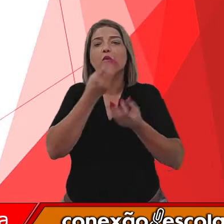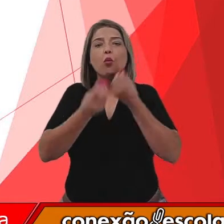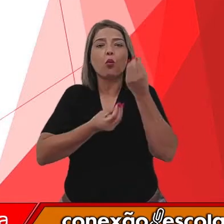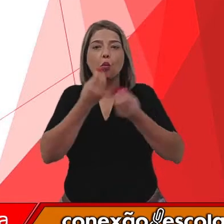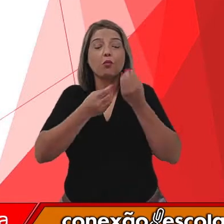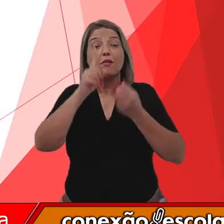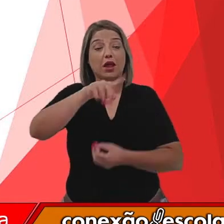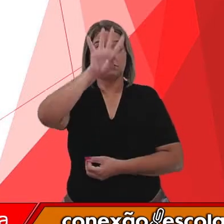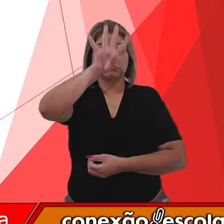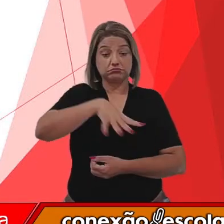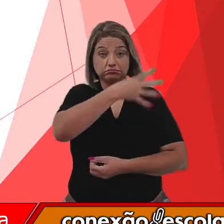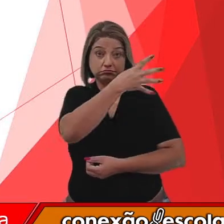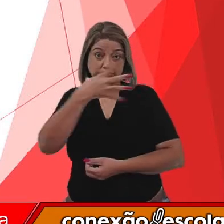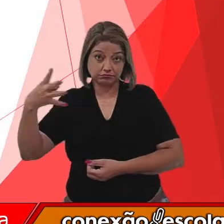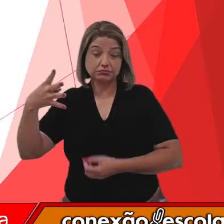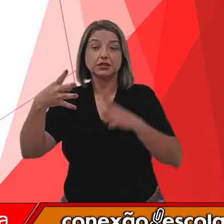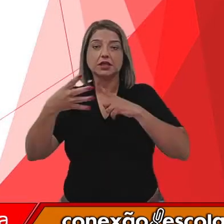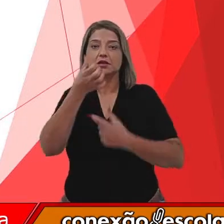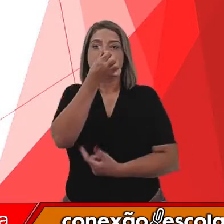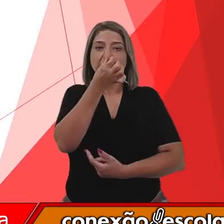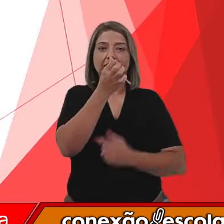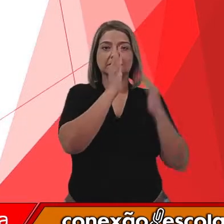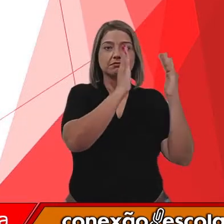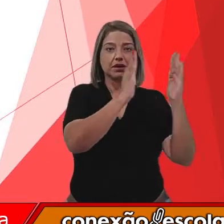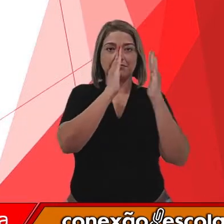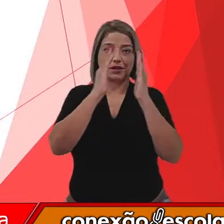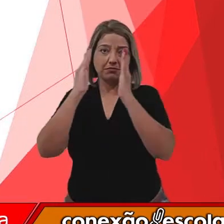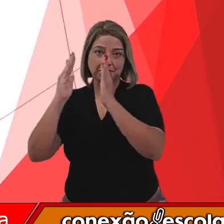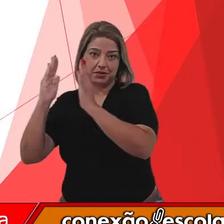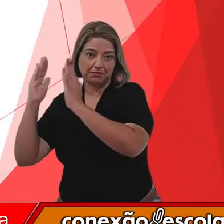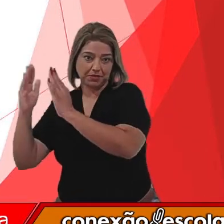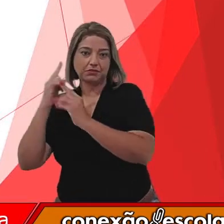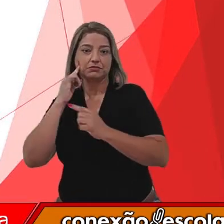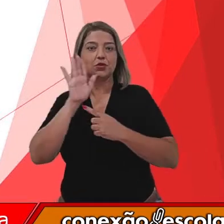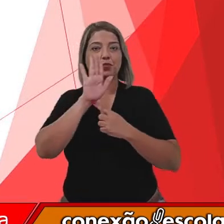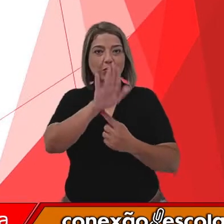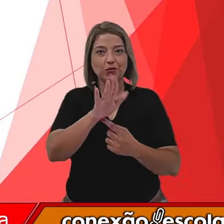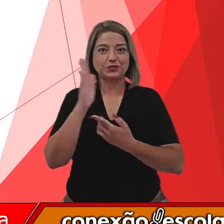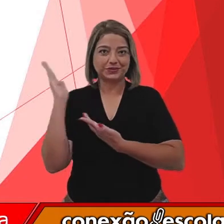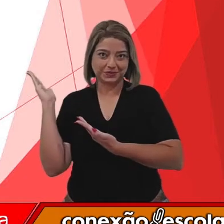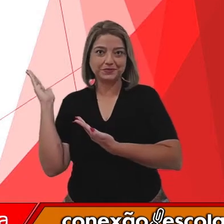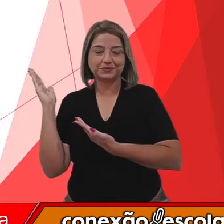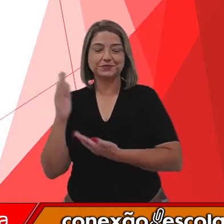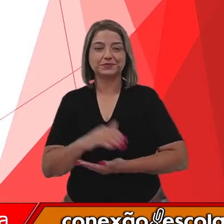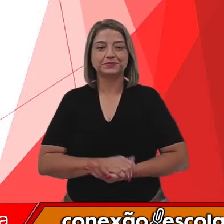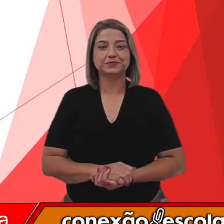uma malha quadriculada em 6 partes, conforme mostra a figura a seguir.